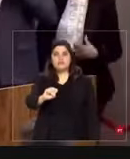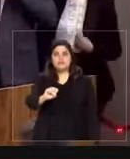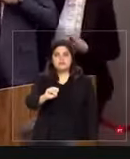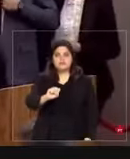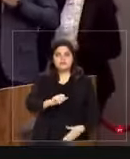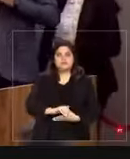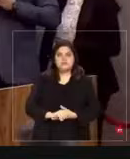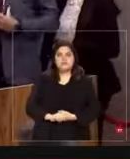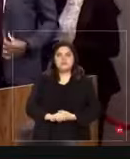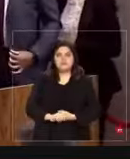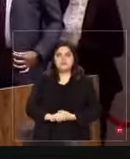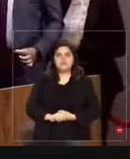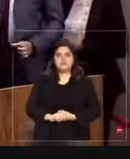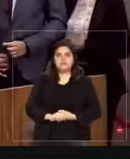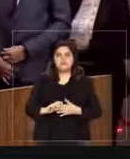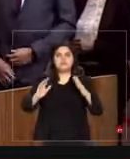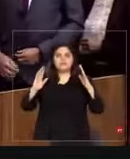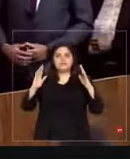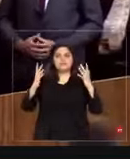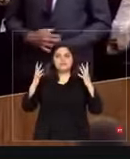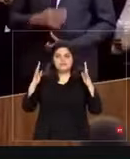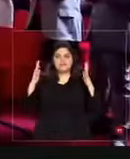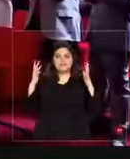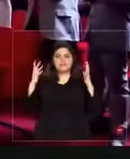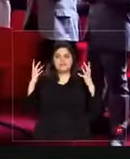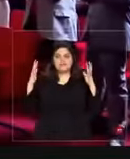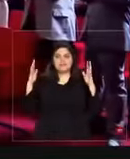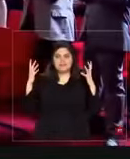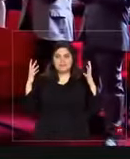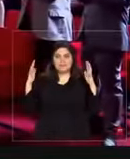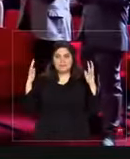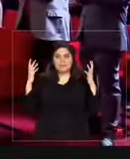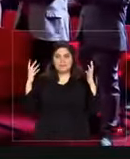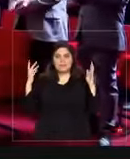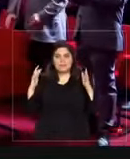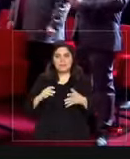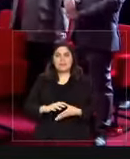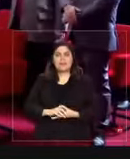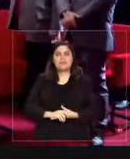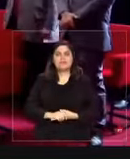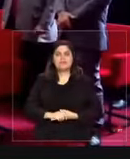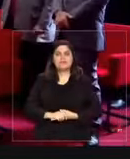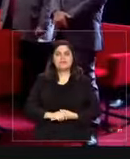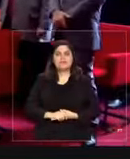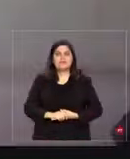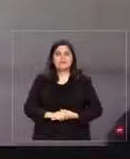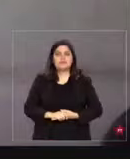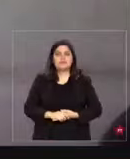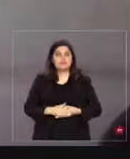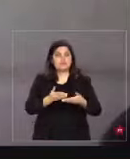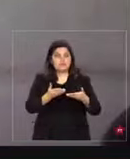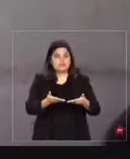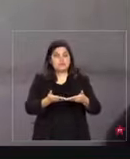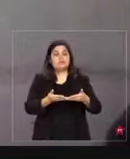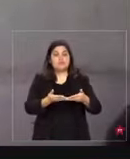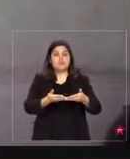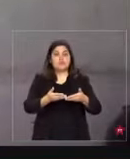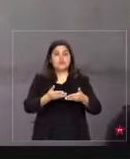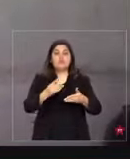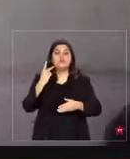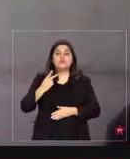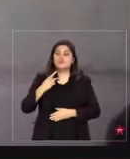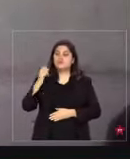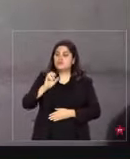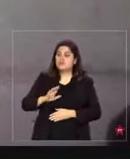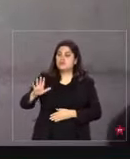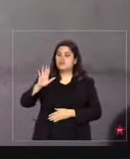República. Neste ato vai ser diplomado Luiz Inácio Lula da Silva, eleito Sua Excelência, o senhor presidente da Procurador-Geral